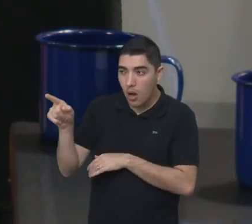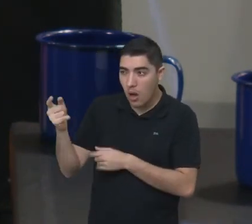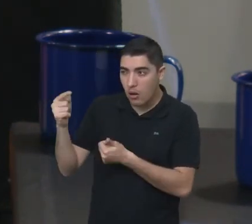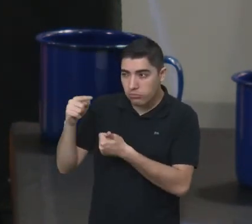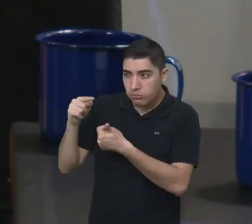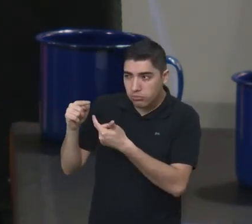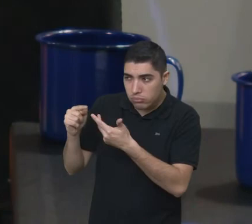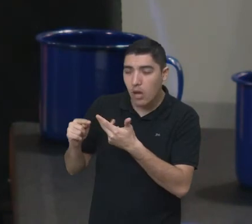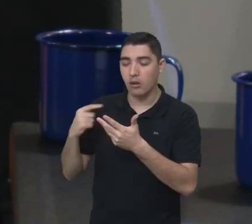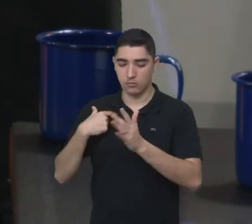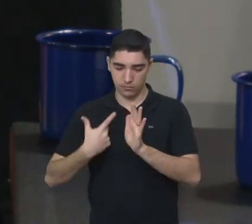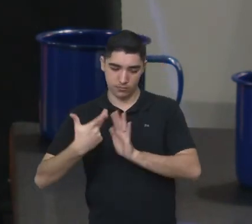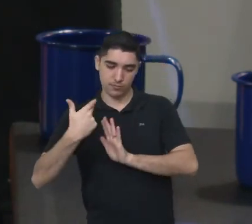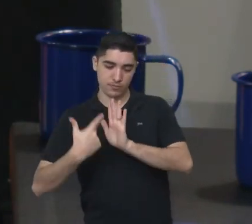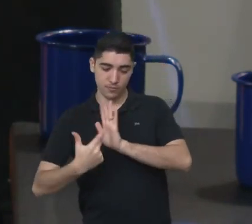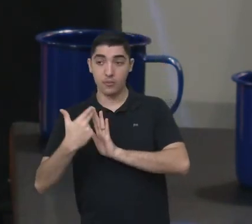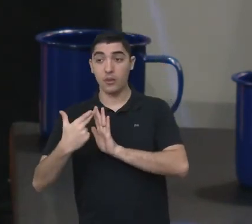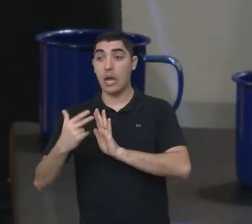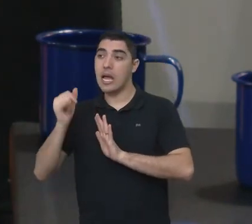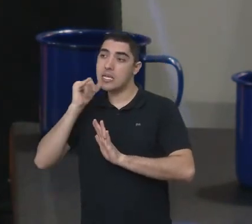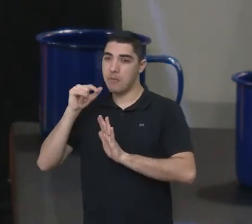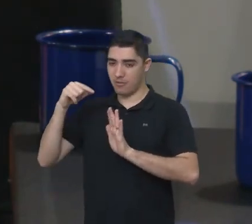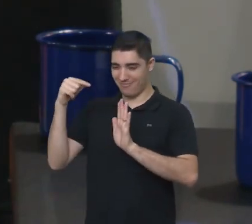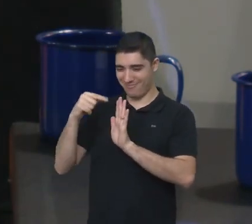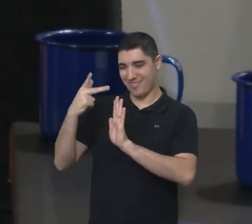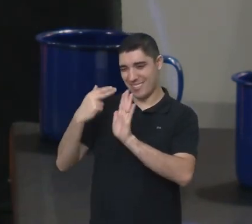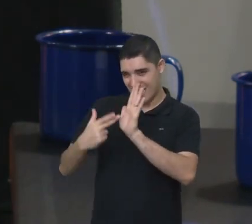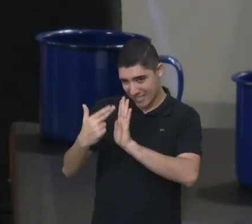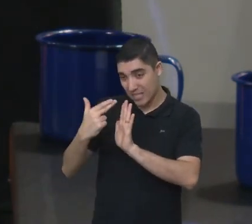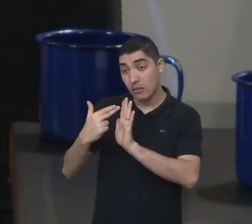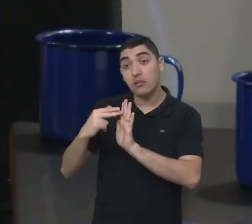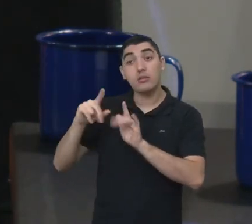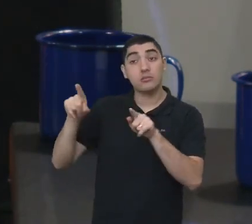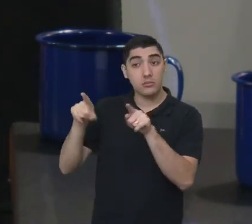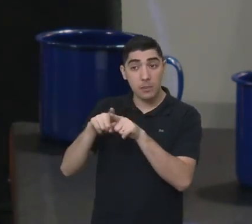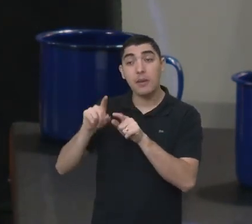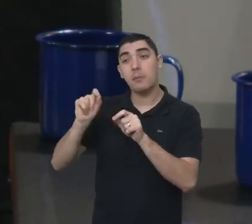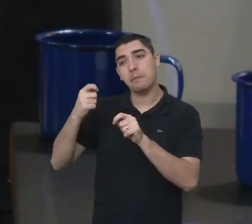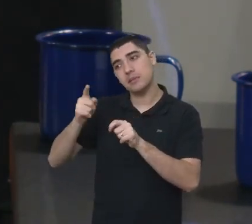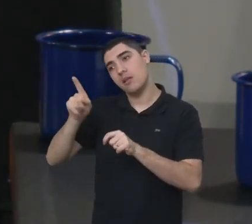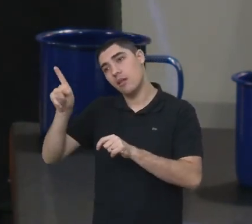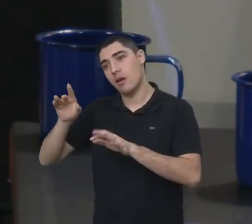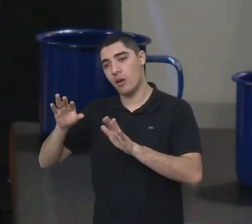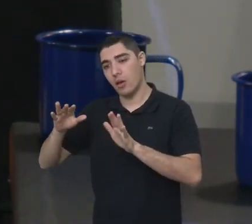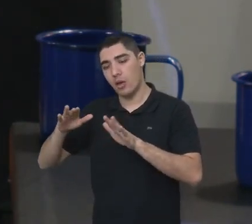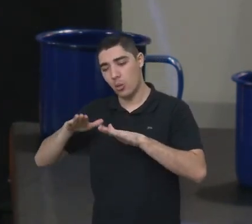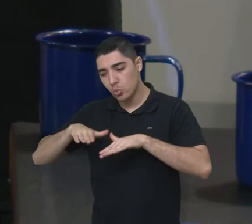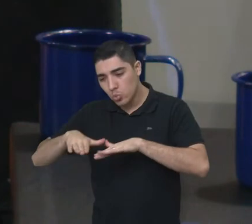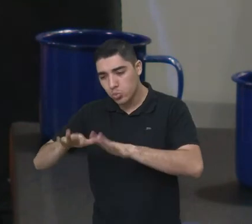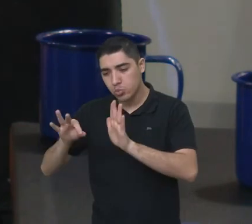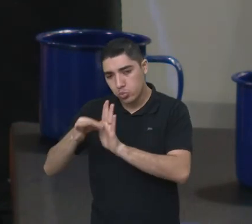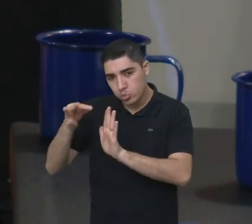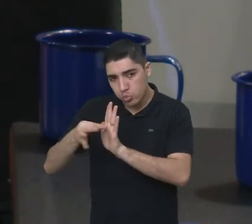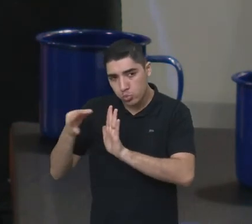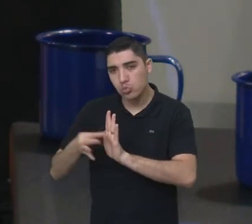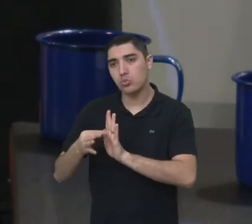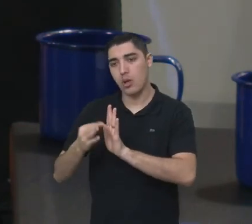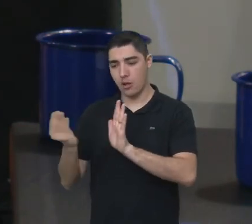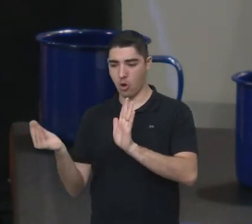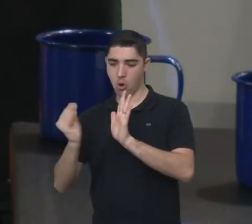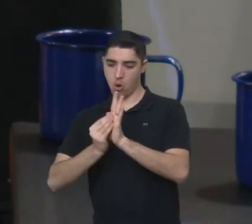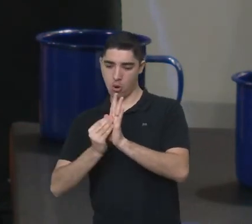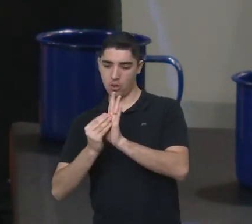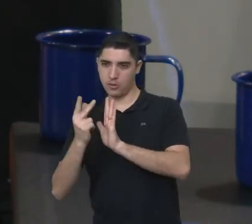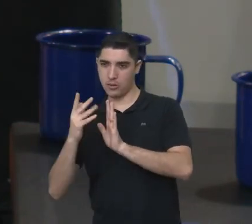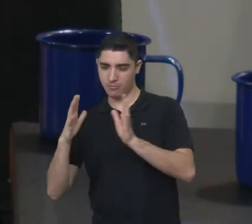processo, além de desenho, tem o processo também de costura, né, estampado. Então,